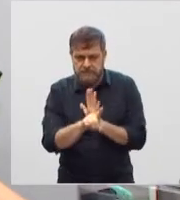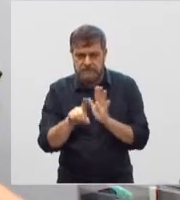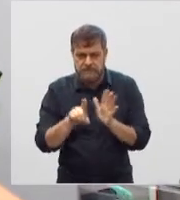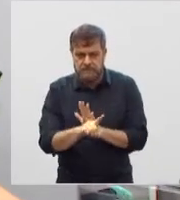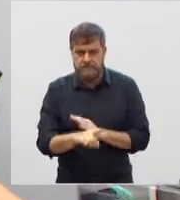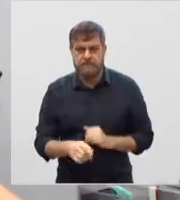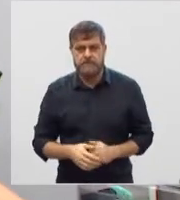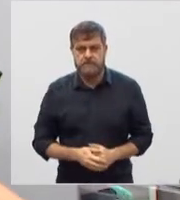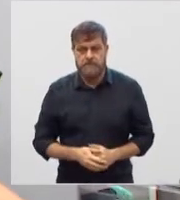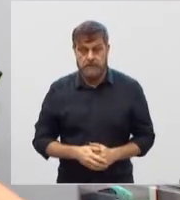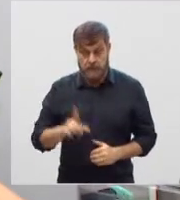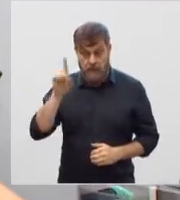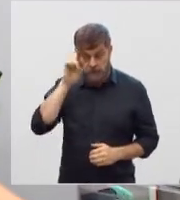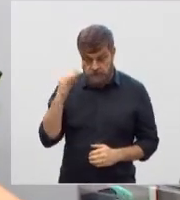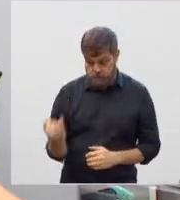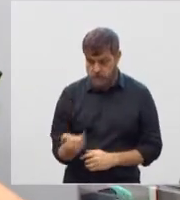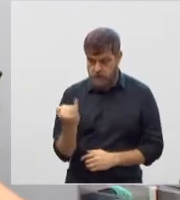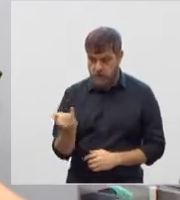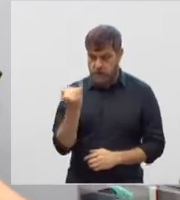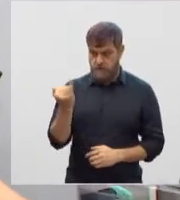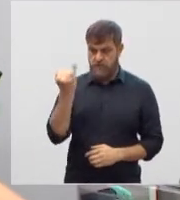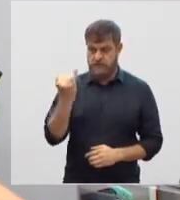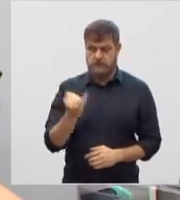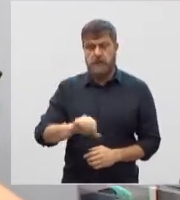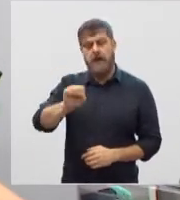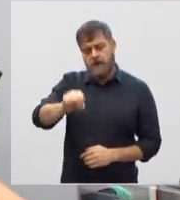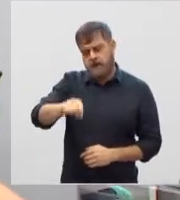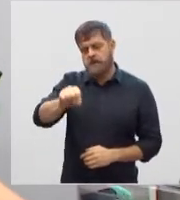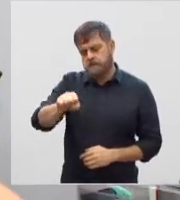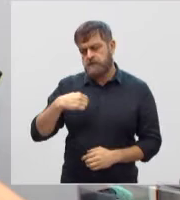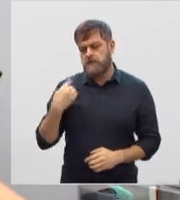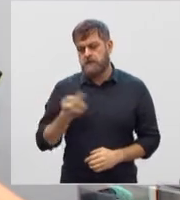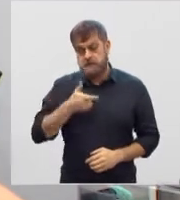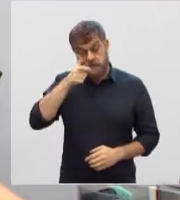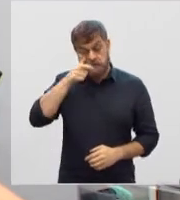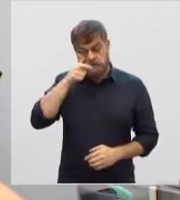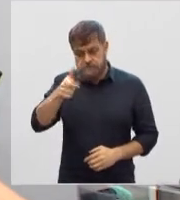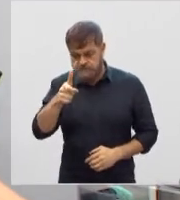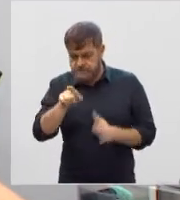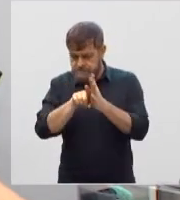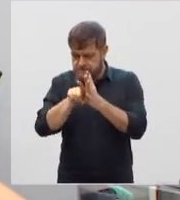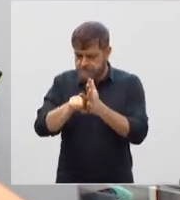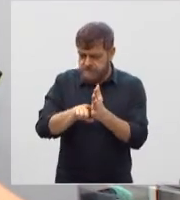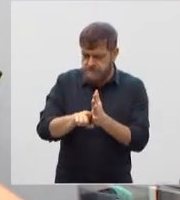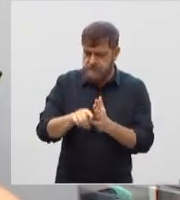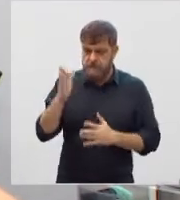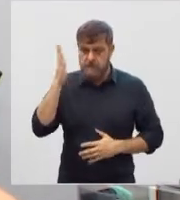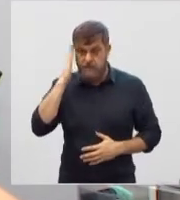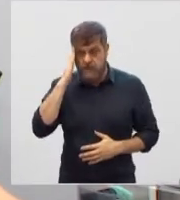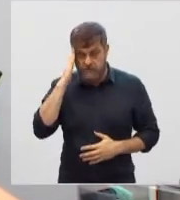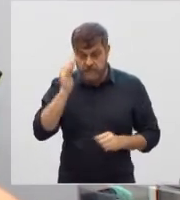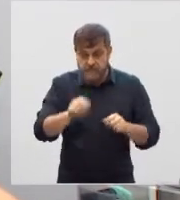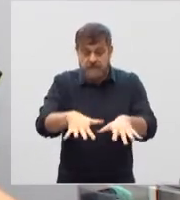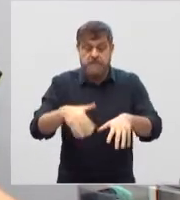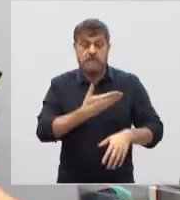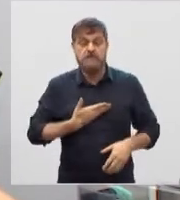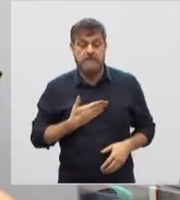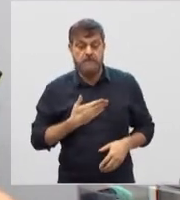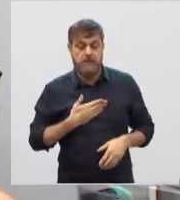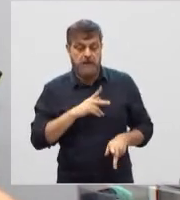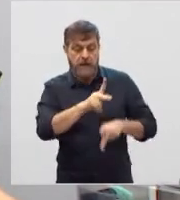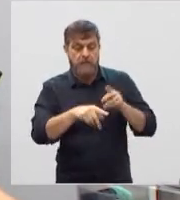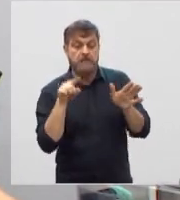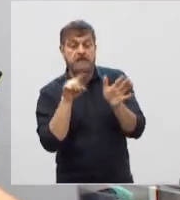questionamentos. Se for assim, se ele é importante esse dia, então vamos observar isso ou mensurar isso através da